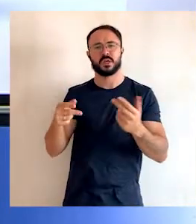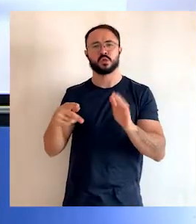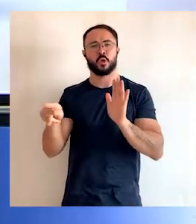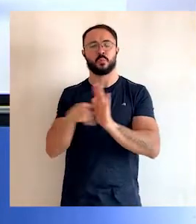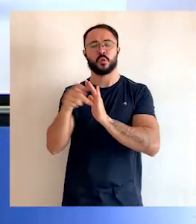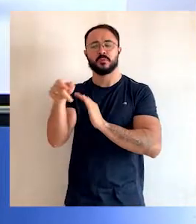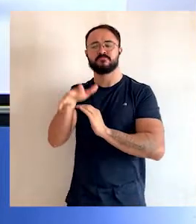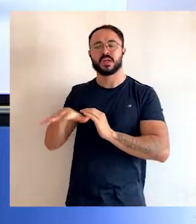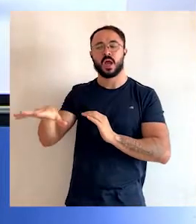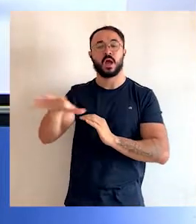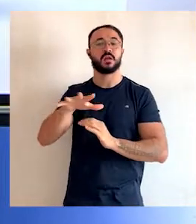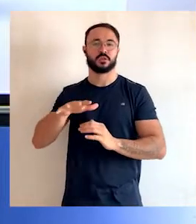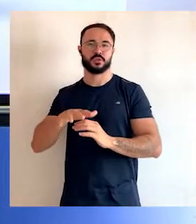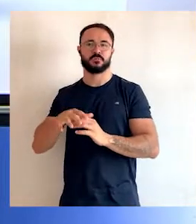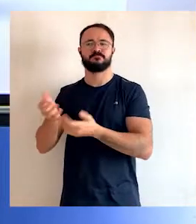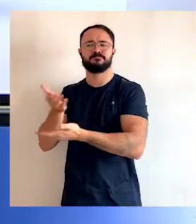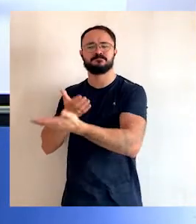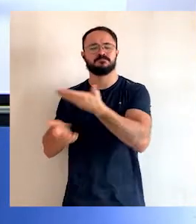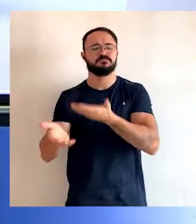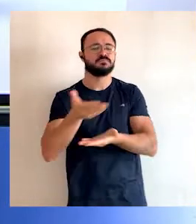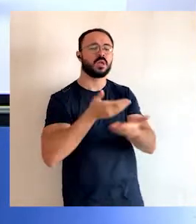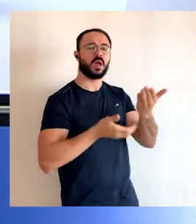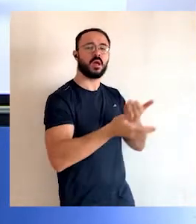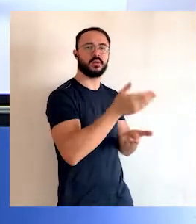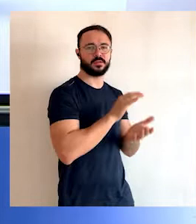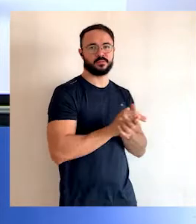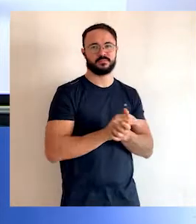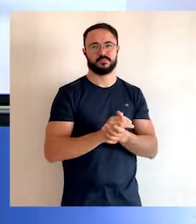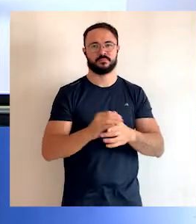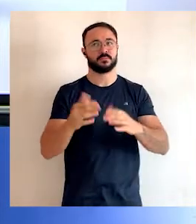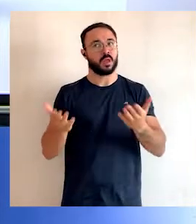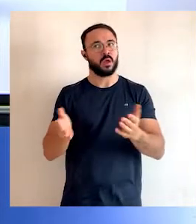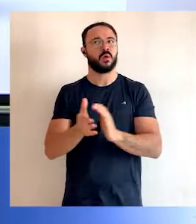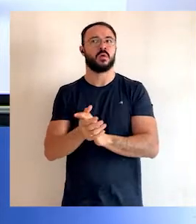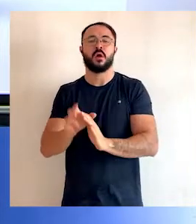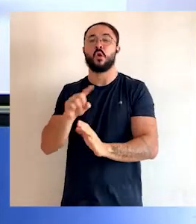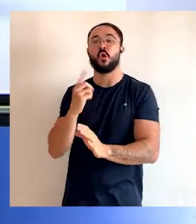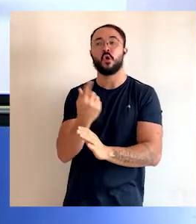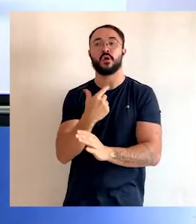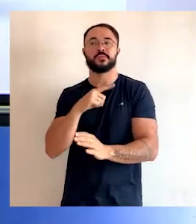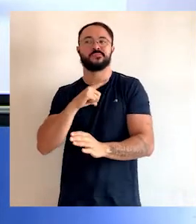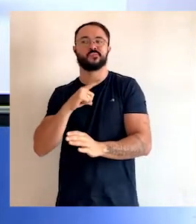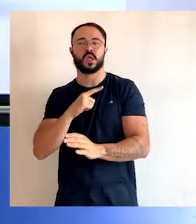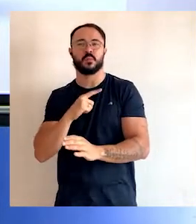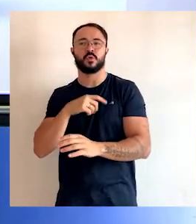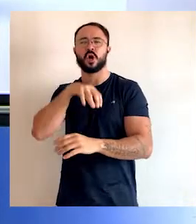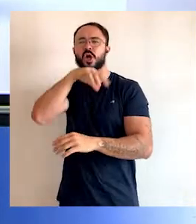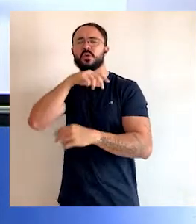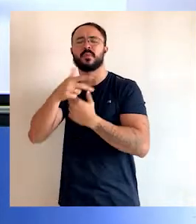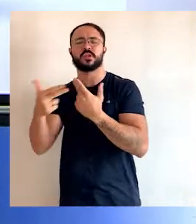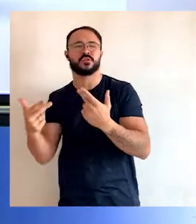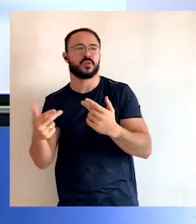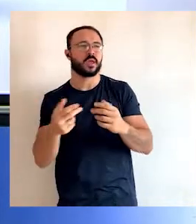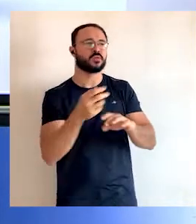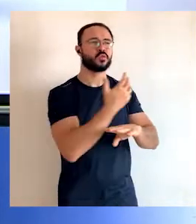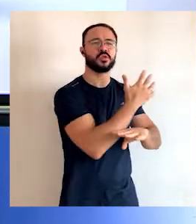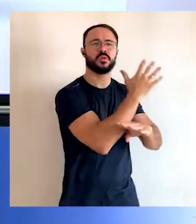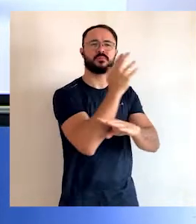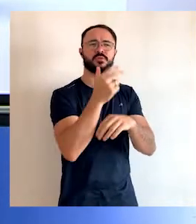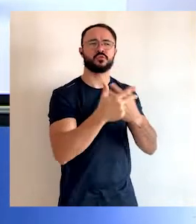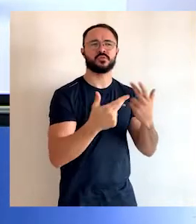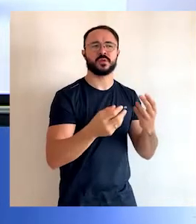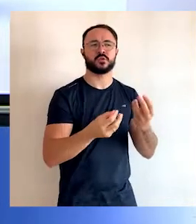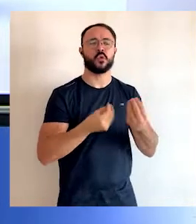e as interações que acontecem entre eles. Ou seja, nós temos uma riqueza de animais, de vegetais. Como que eles se relacionam